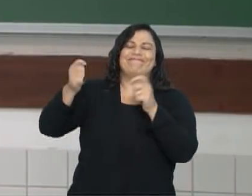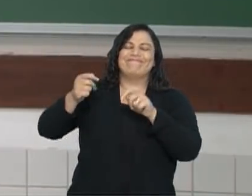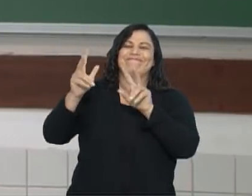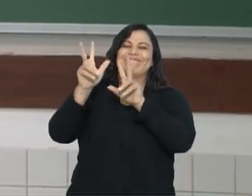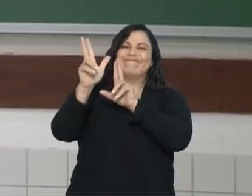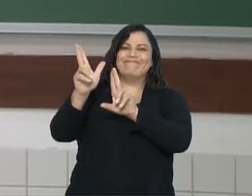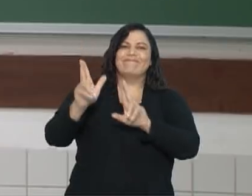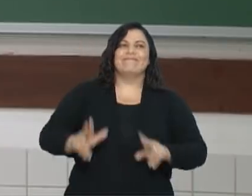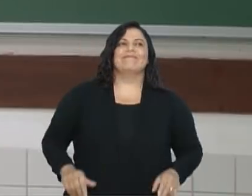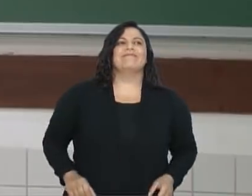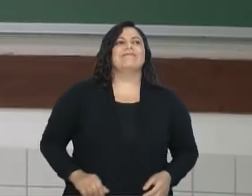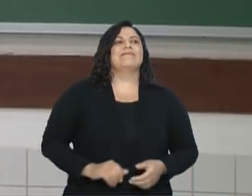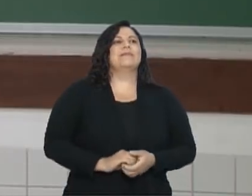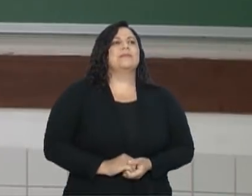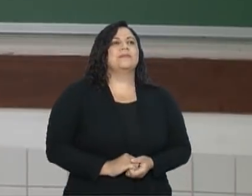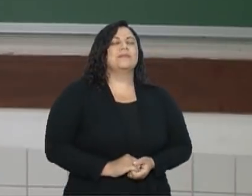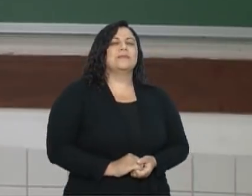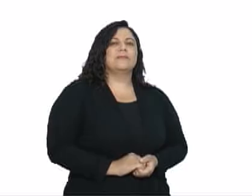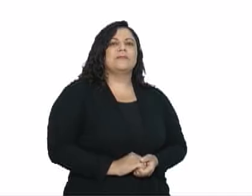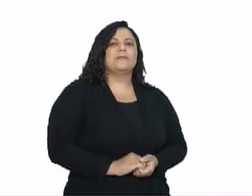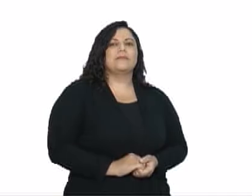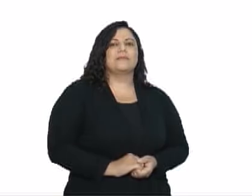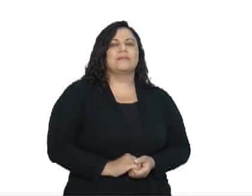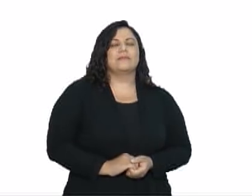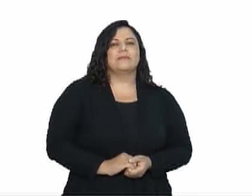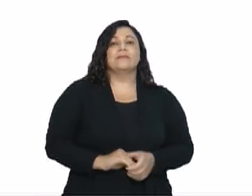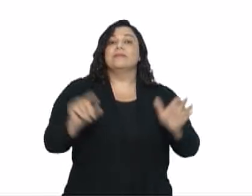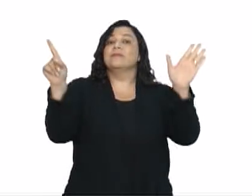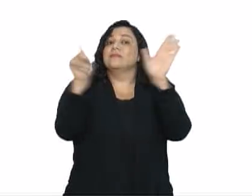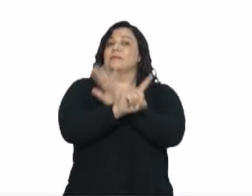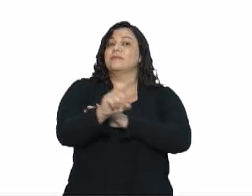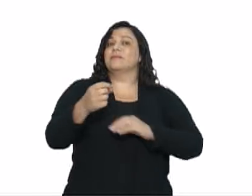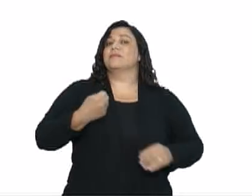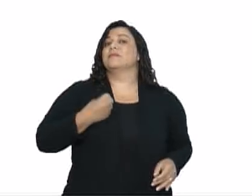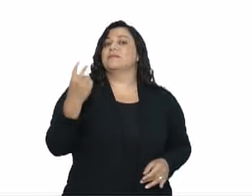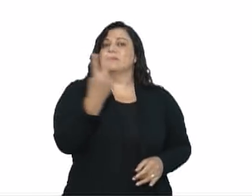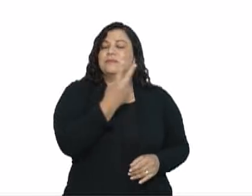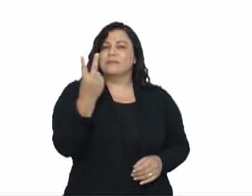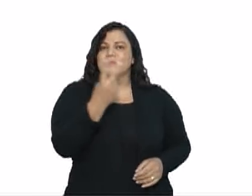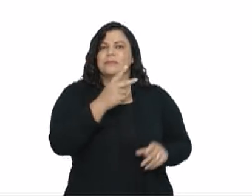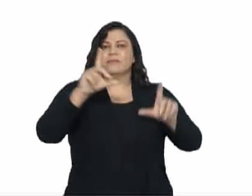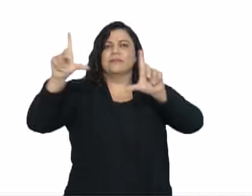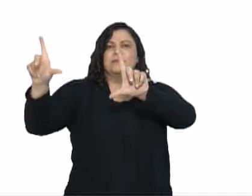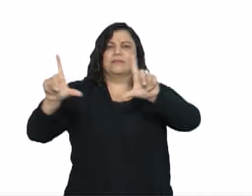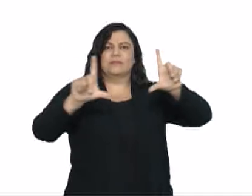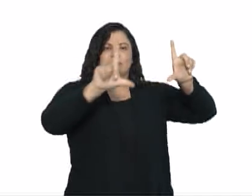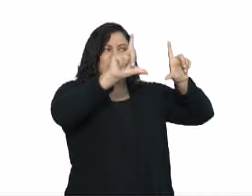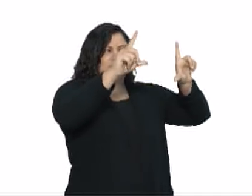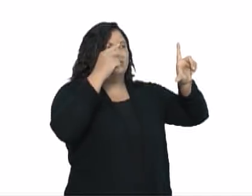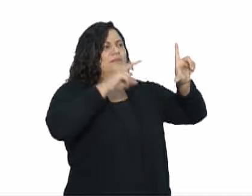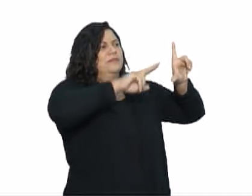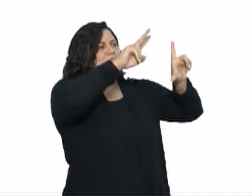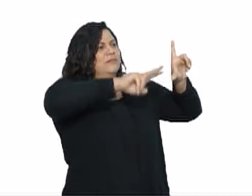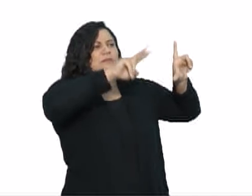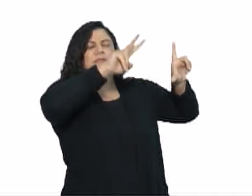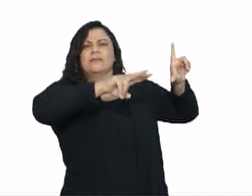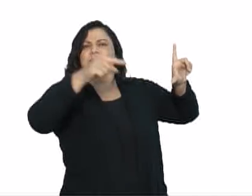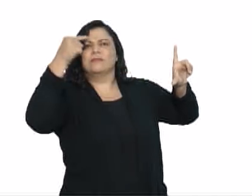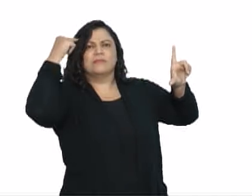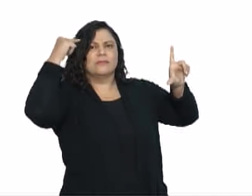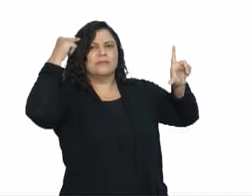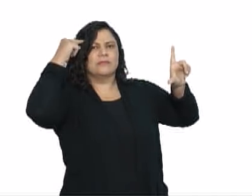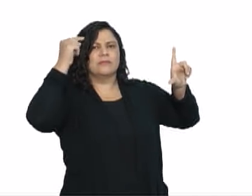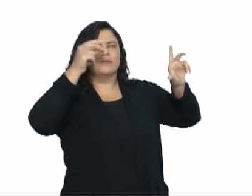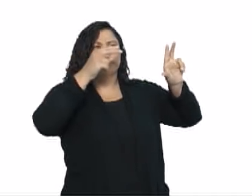eles. Olha só, nessa questão 2 temos uma tabela para pensarmos. Analisando a tabela abaixo, identificando os